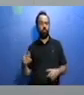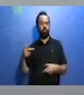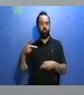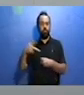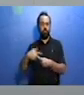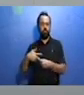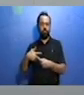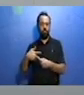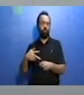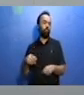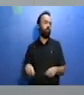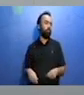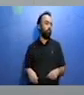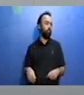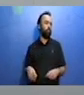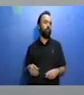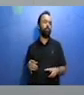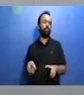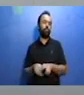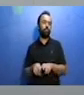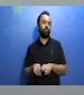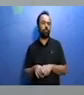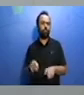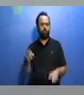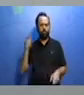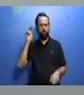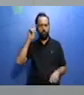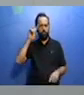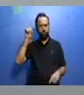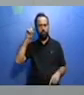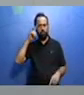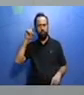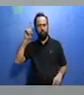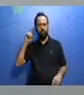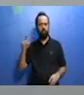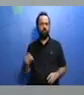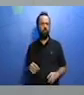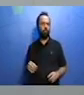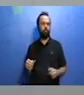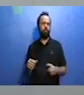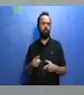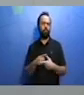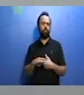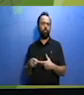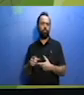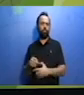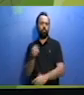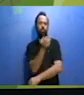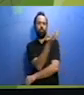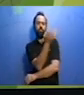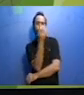além de refletirmos sobre alguns problemas ambientais relacionados ao seu uso.